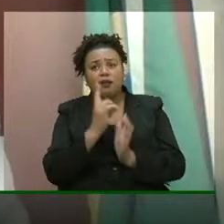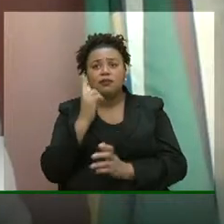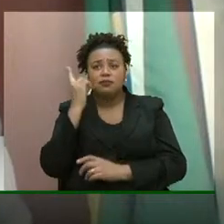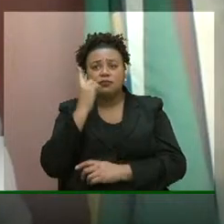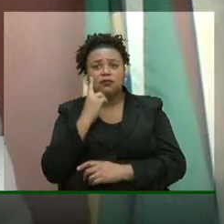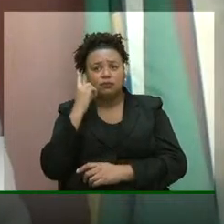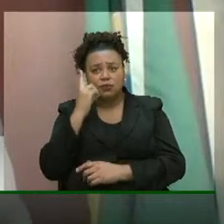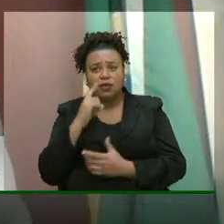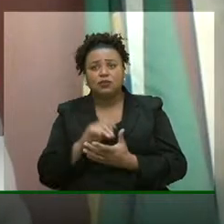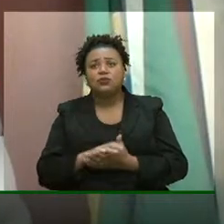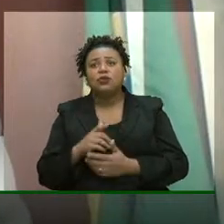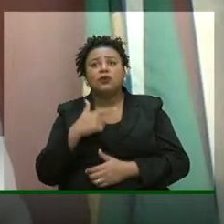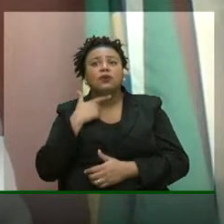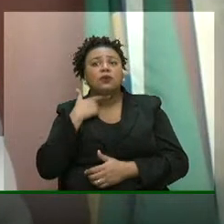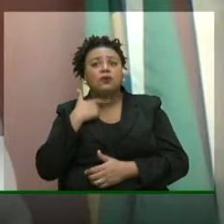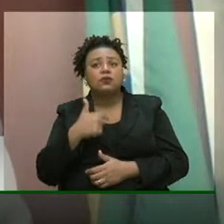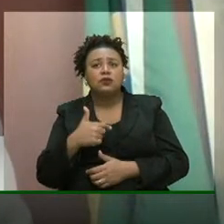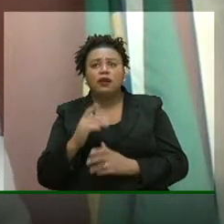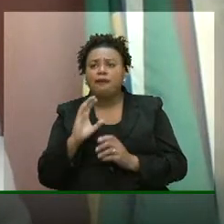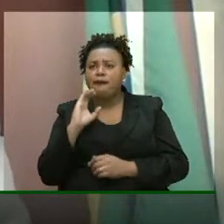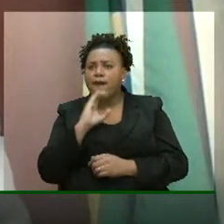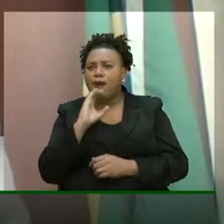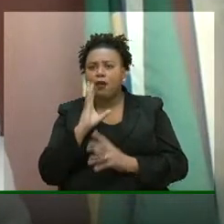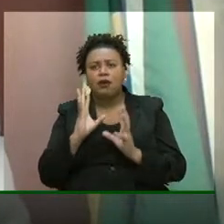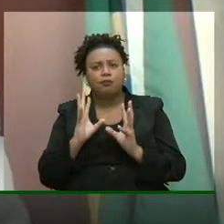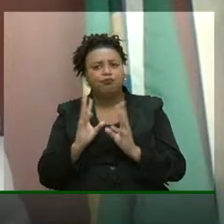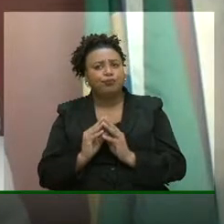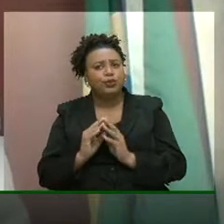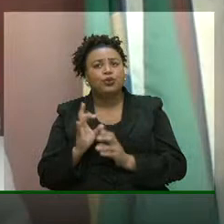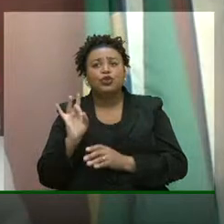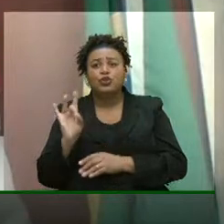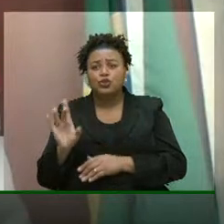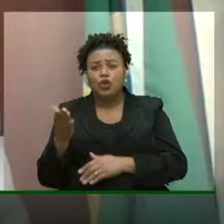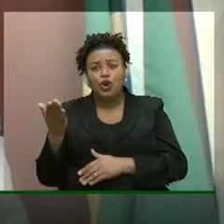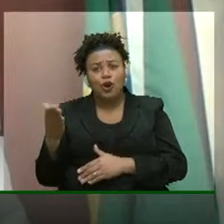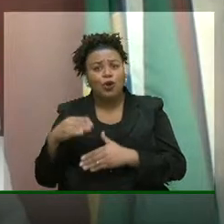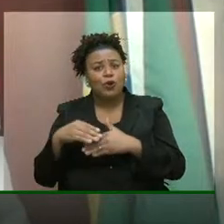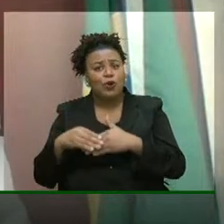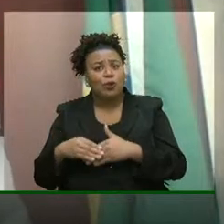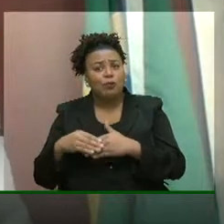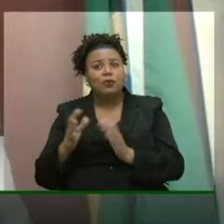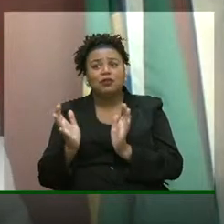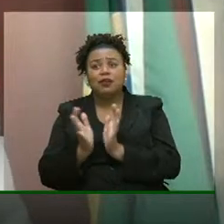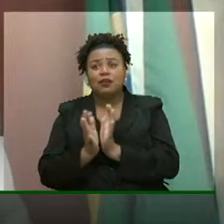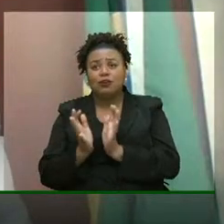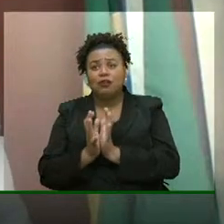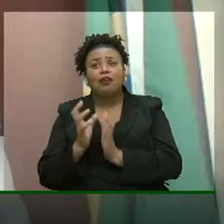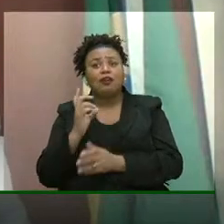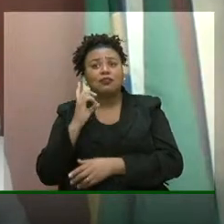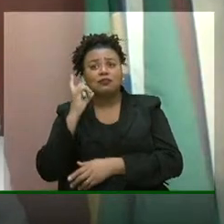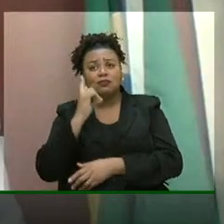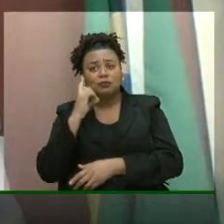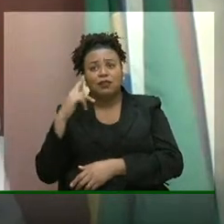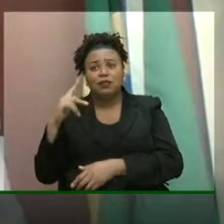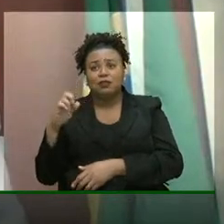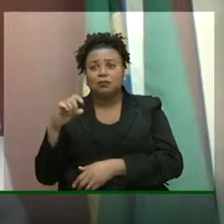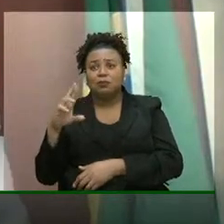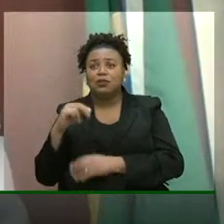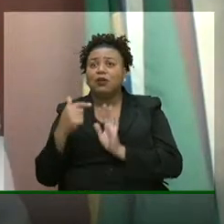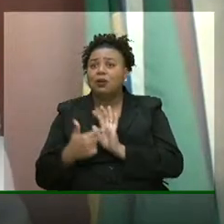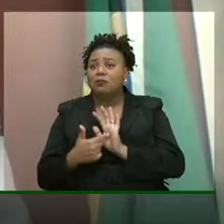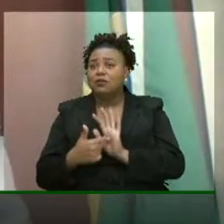deputados. E eu gostaria de, brevemente, apenas cumprimentar o deputado Pedro Pereira pela apresentação desta emenda, que, na minha